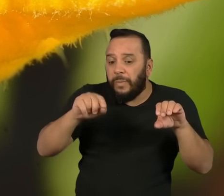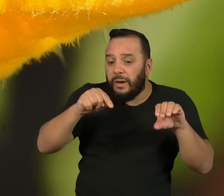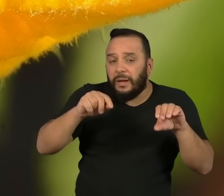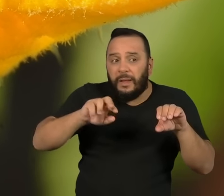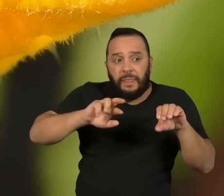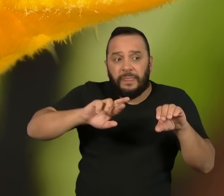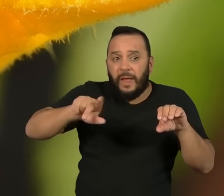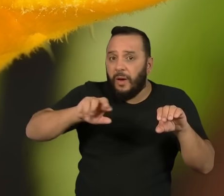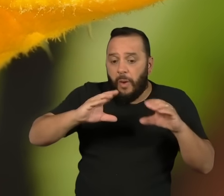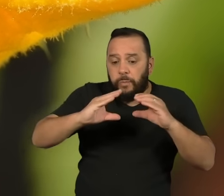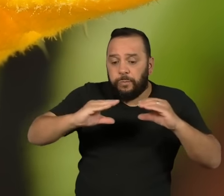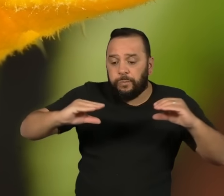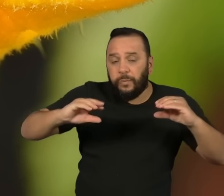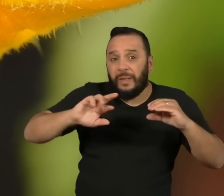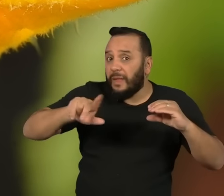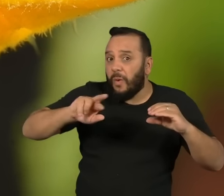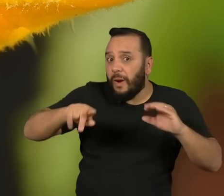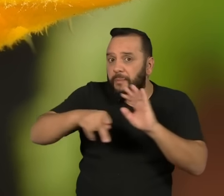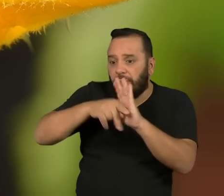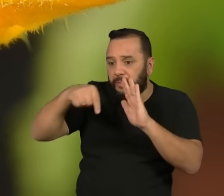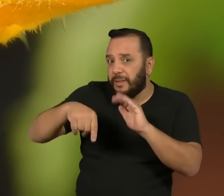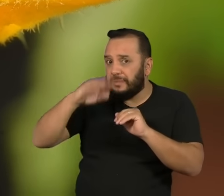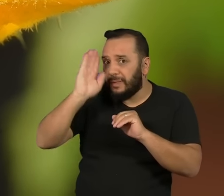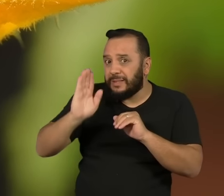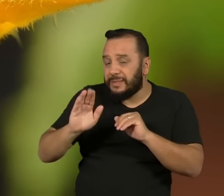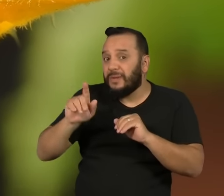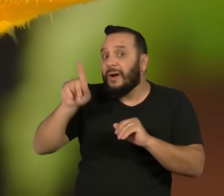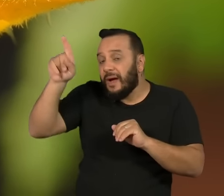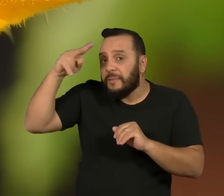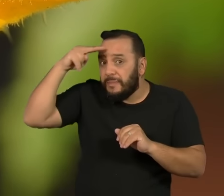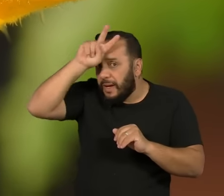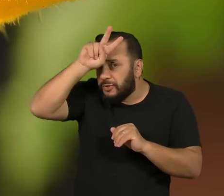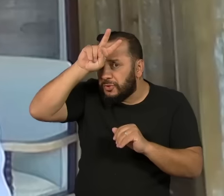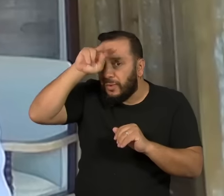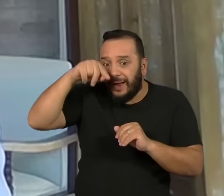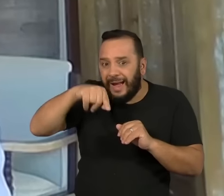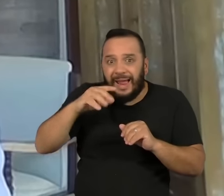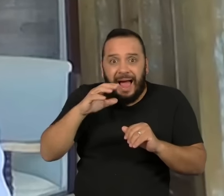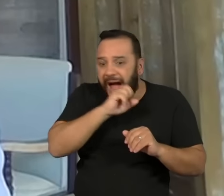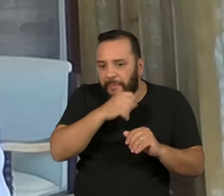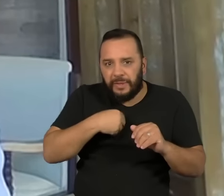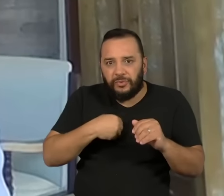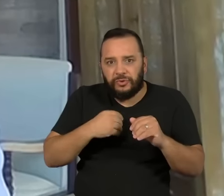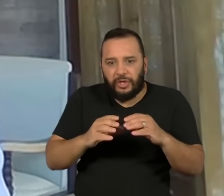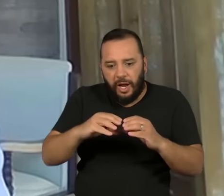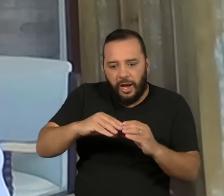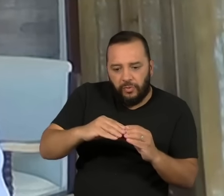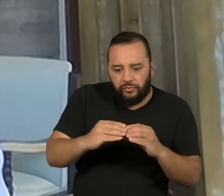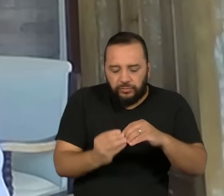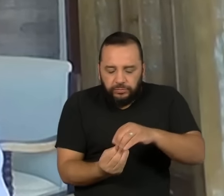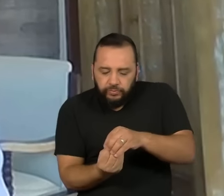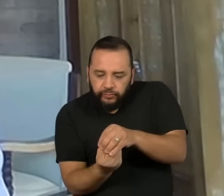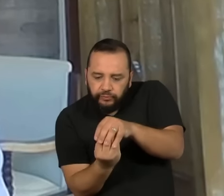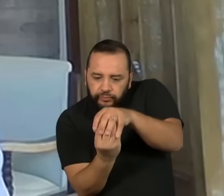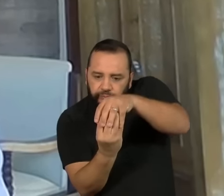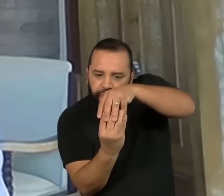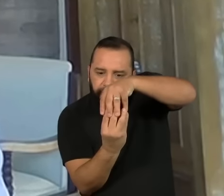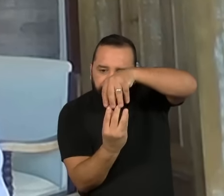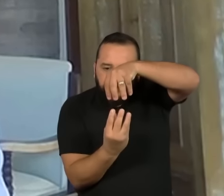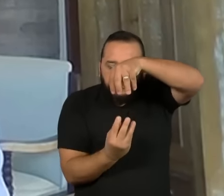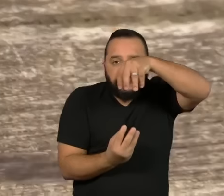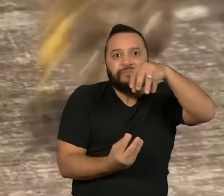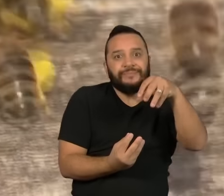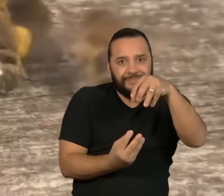florescer rápido e ser cultivada e consumida em escala mundial. A bióloga Elza Guimarães, orientadora